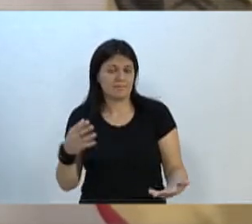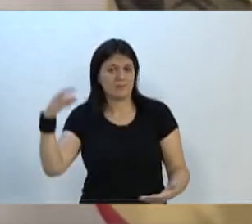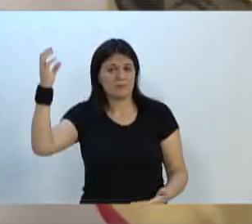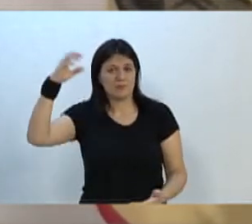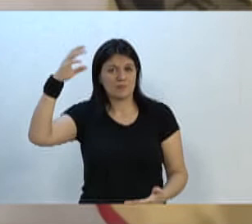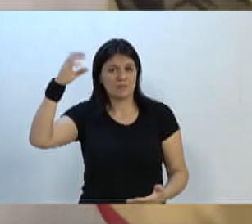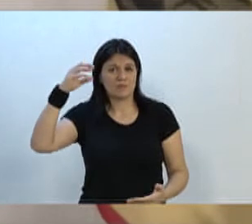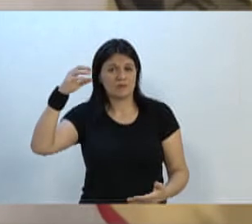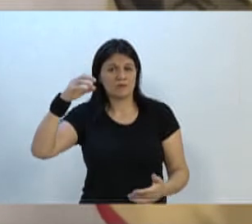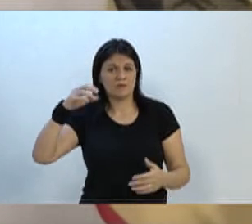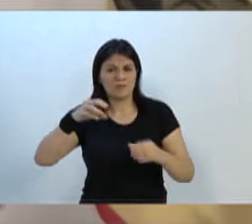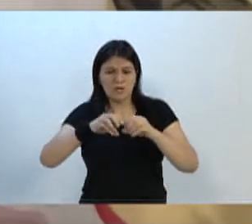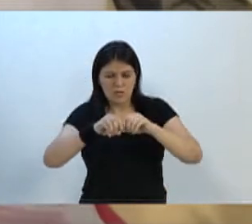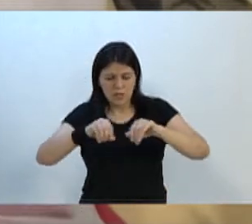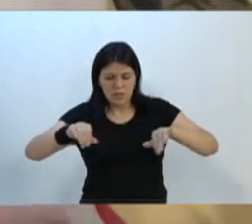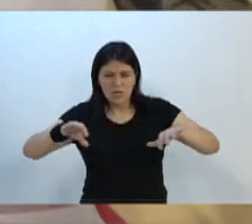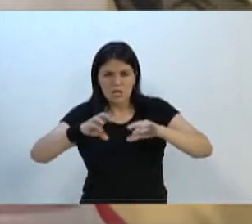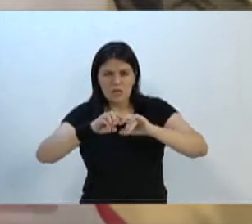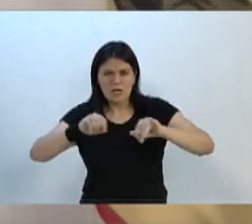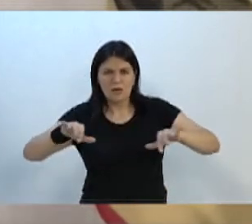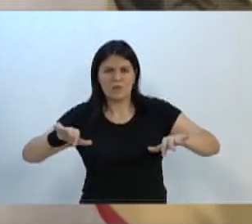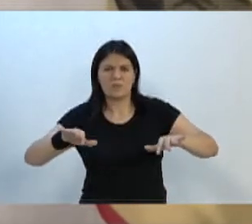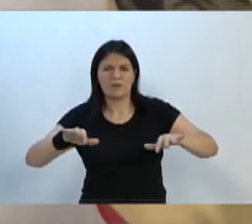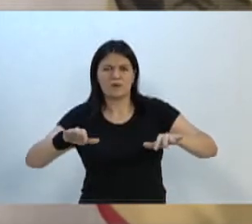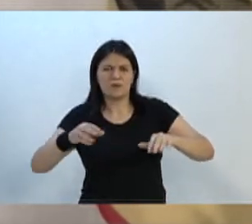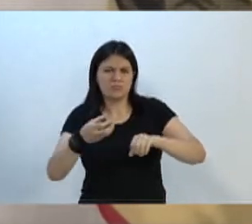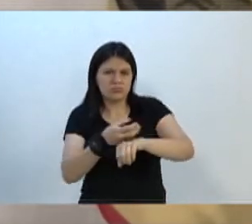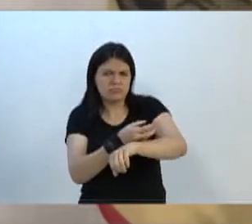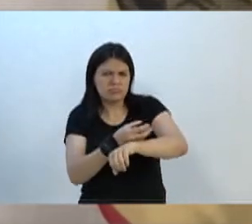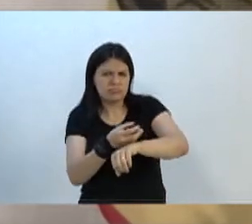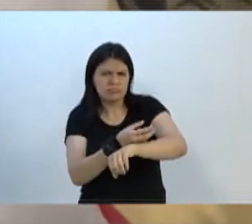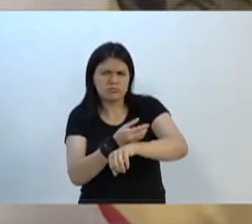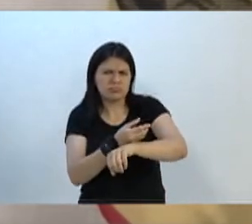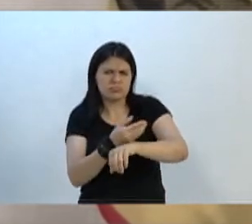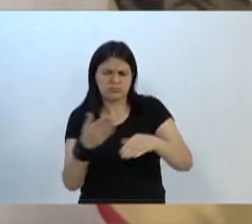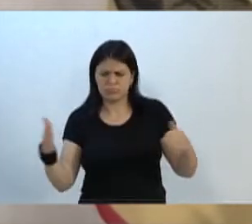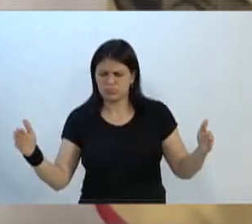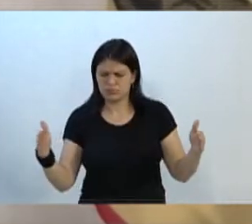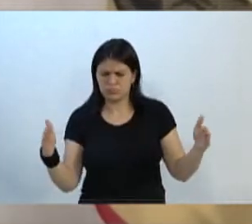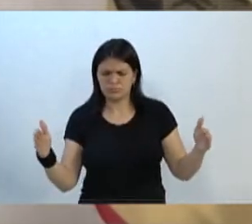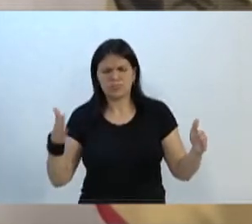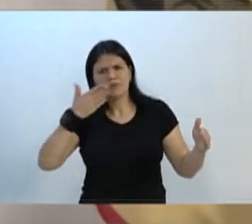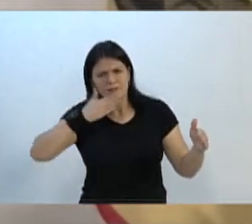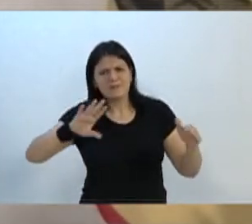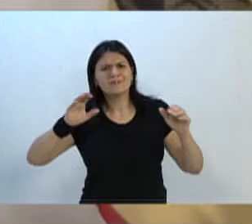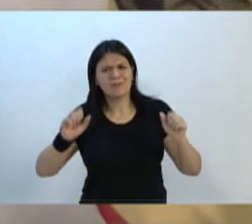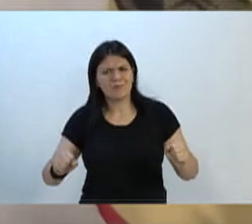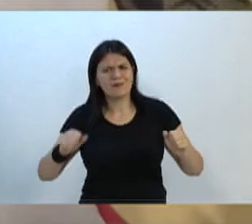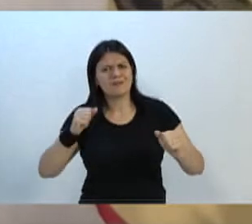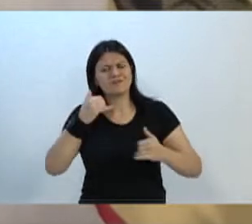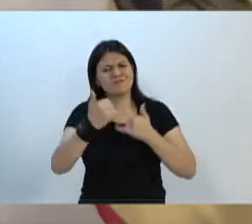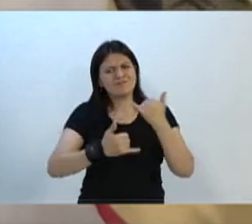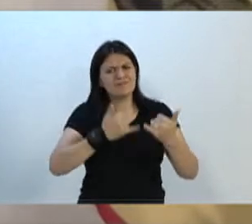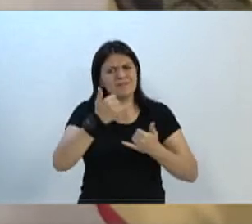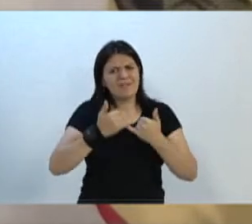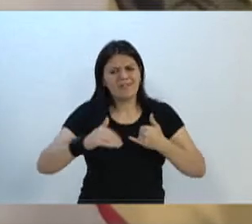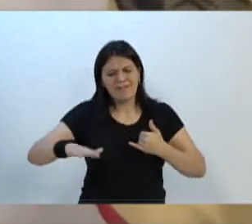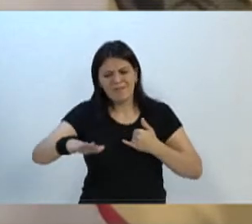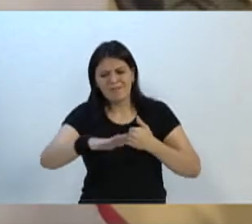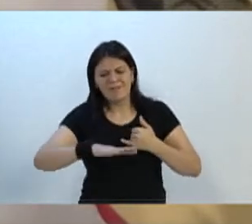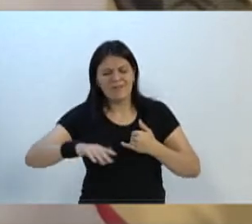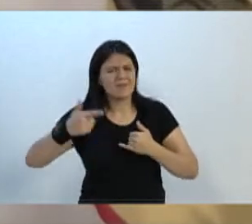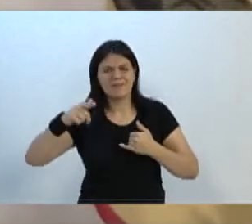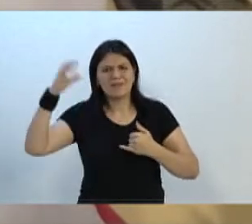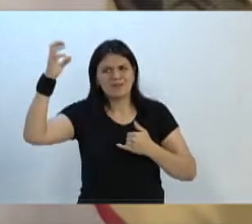chove o pessoal tem uma graminha sintética deve dar uns três por três que é onde a criança pode brincar nessa área de que